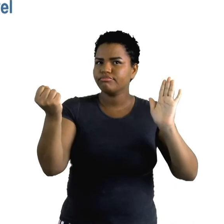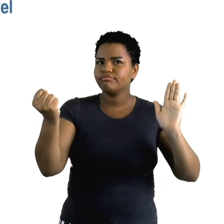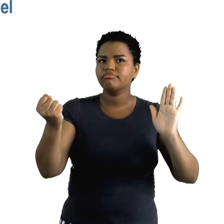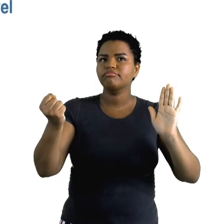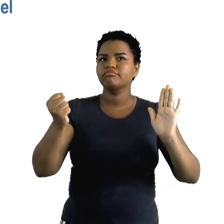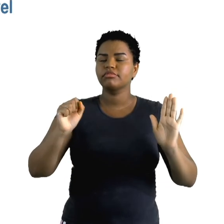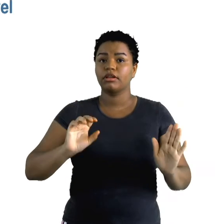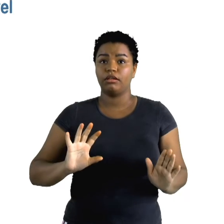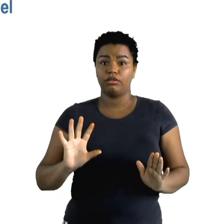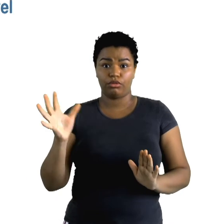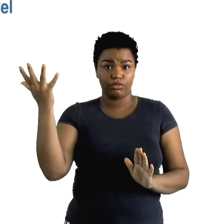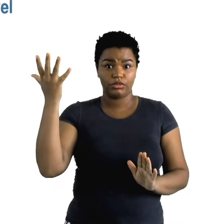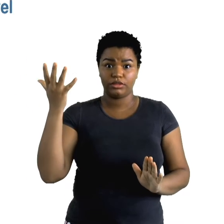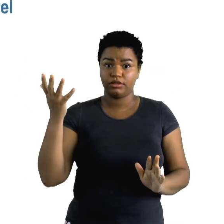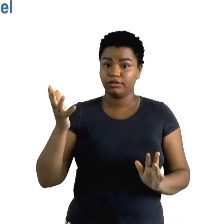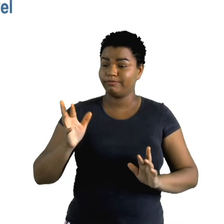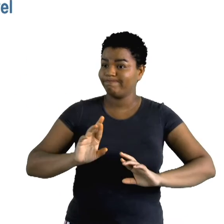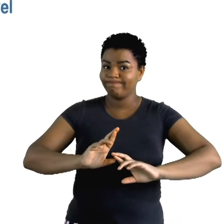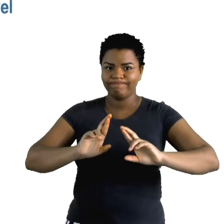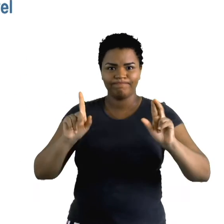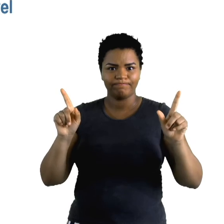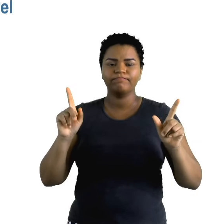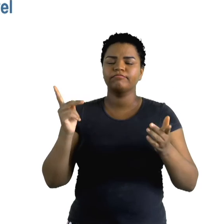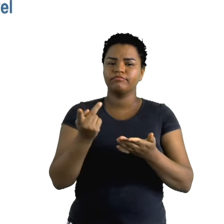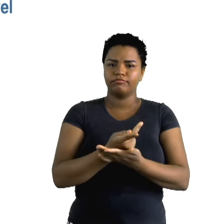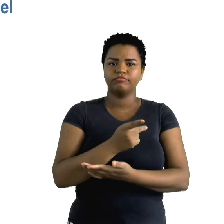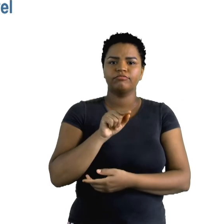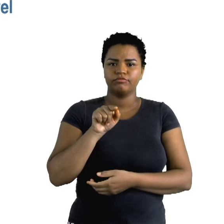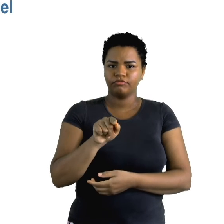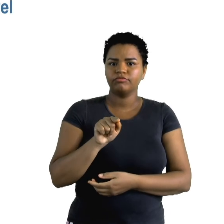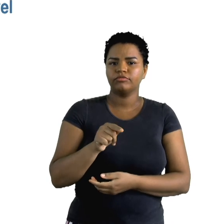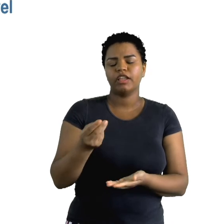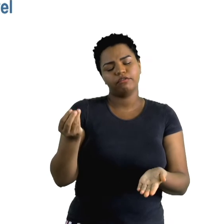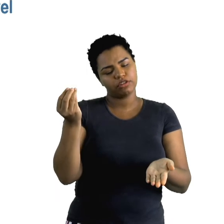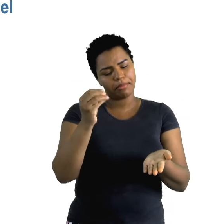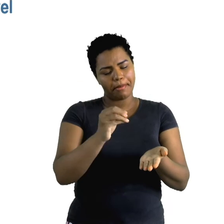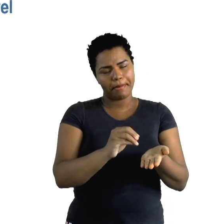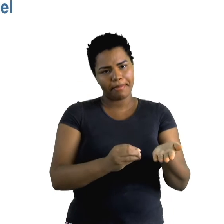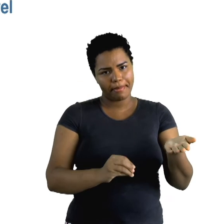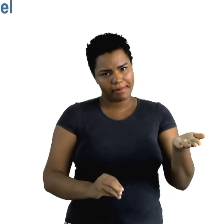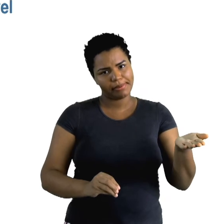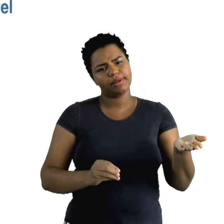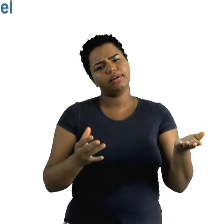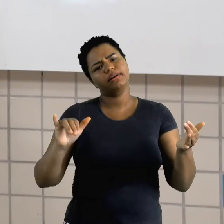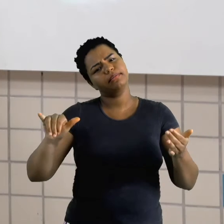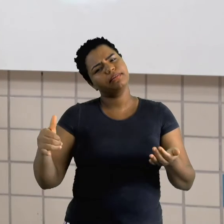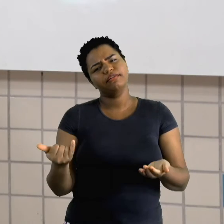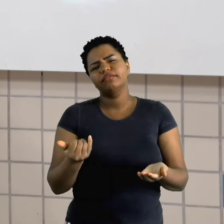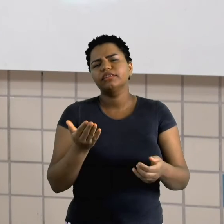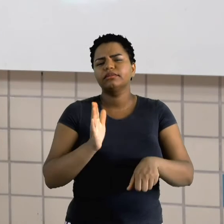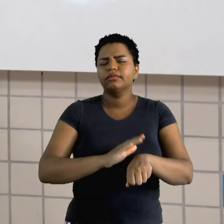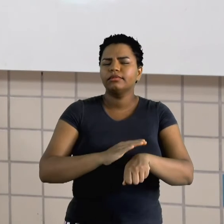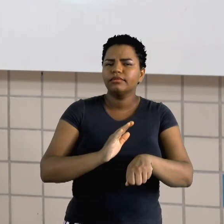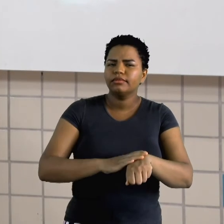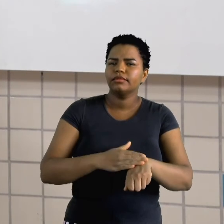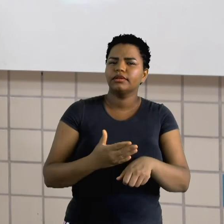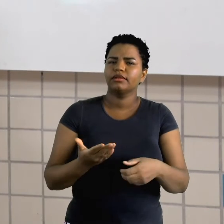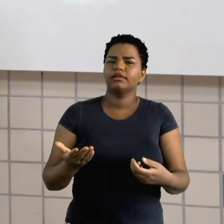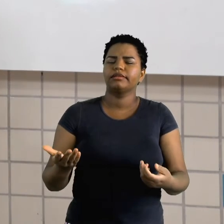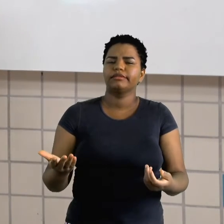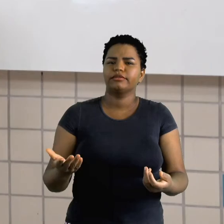extraordinário que aconteceu com você e aí você coloca no papel. Aproveita esse momento que nós não estamos